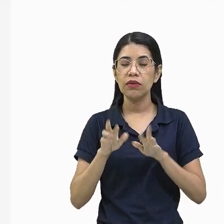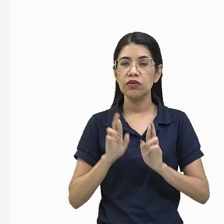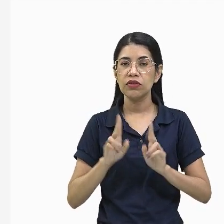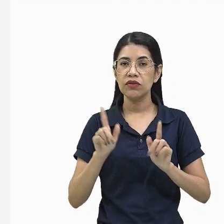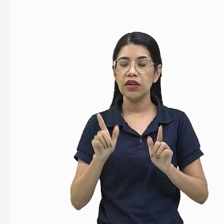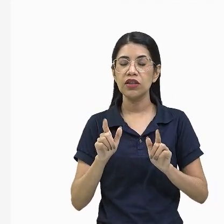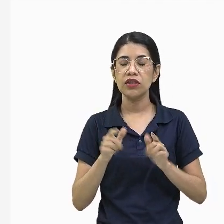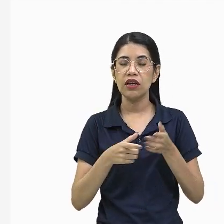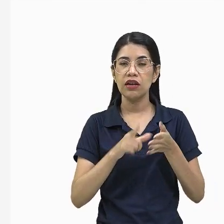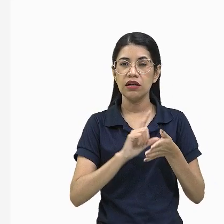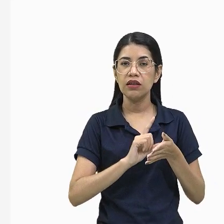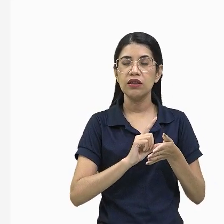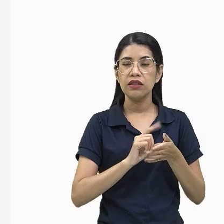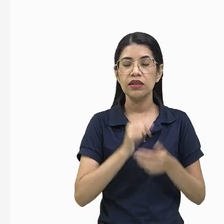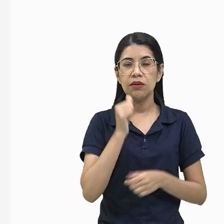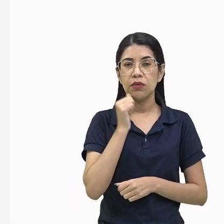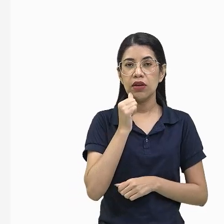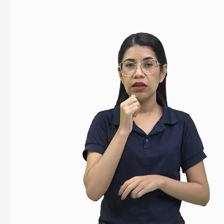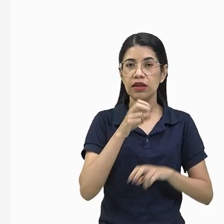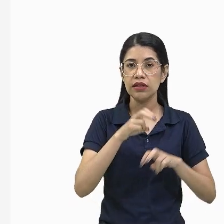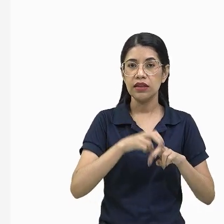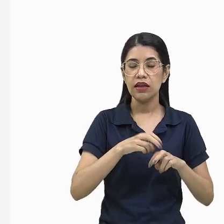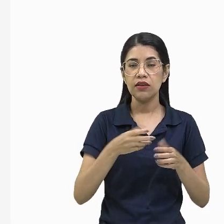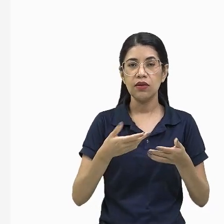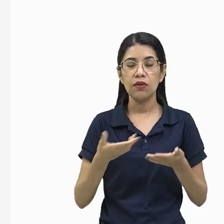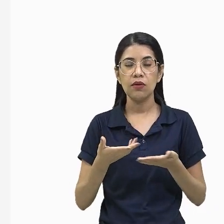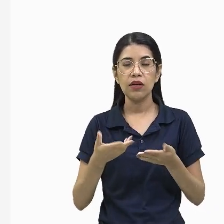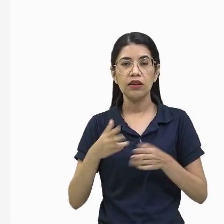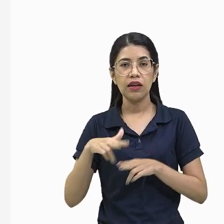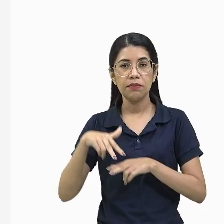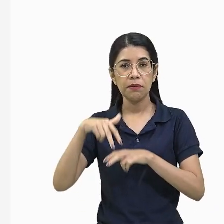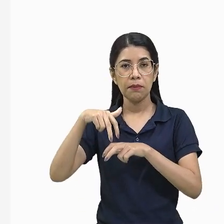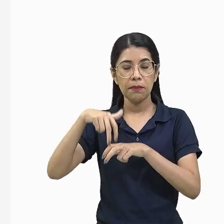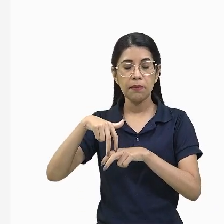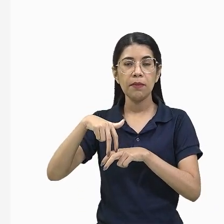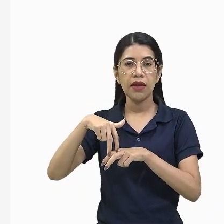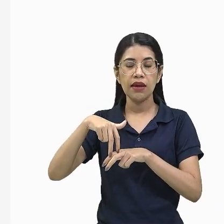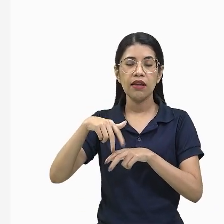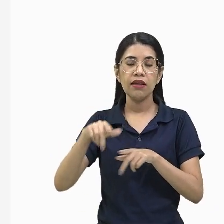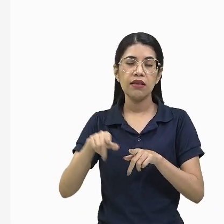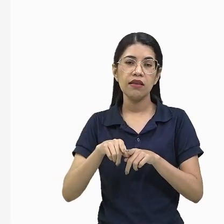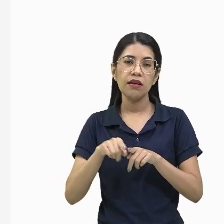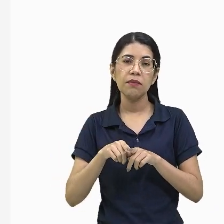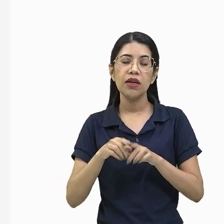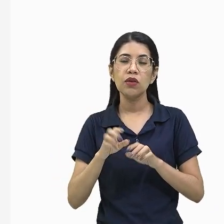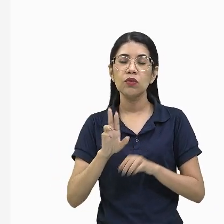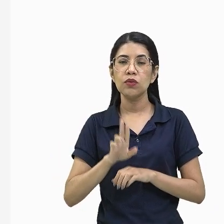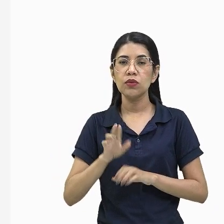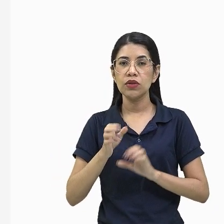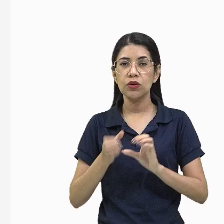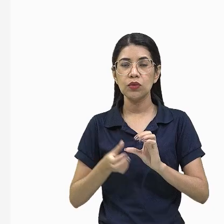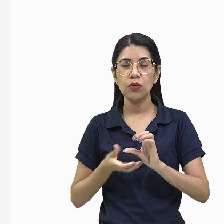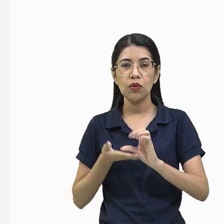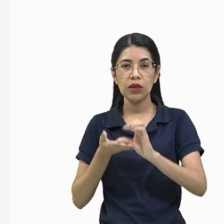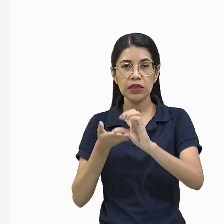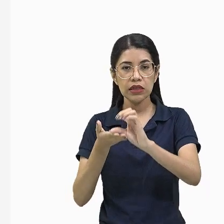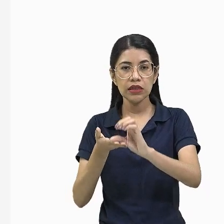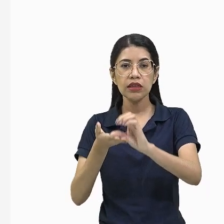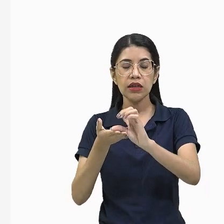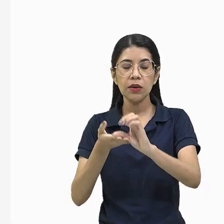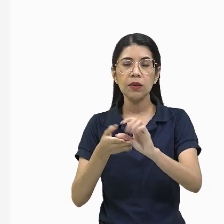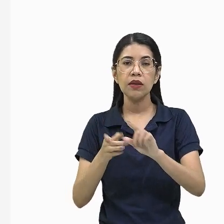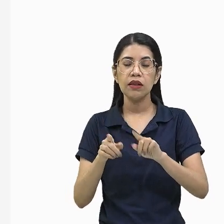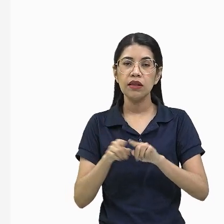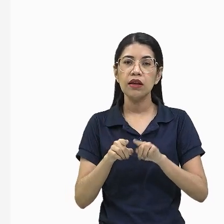nós observamos, da mulher, já em cima desses blocos, também com o gesto, com o coração segurando, apontando assim como se